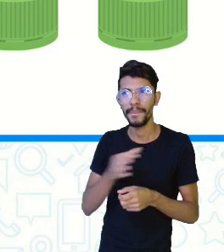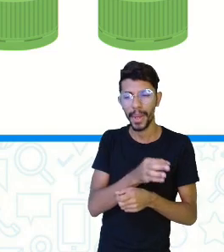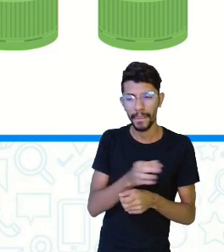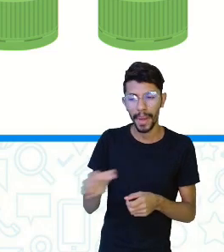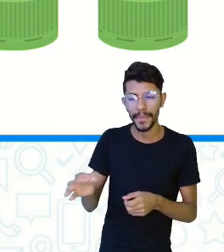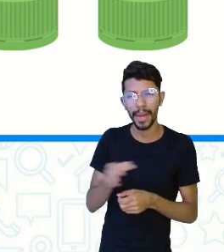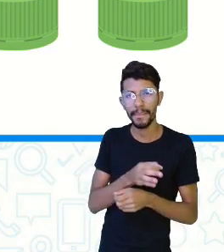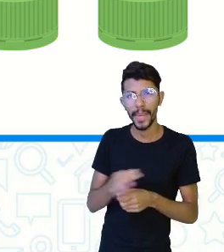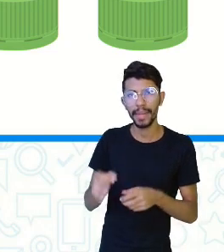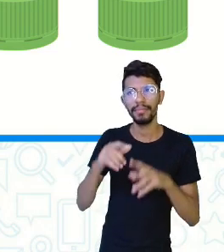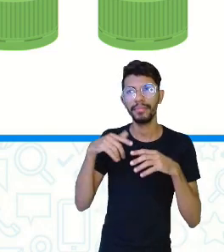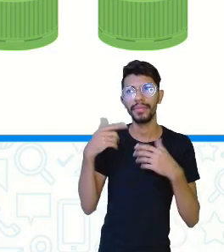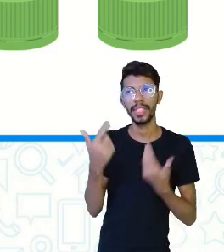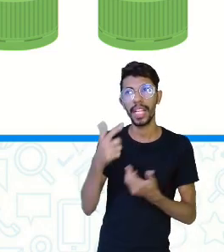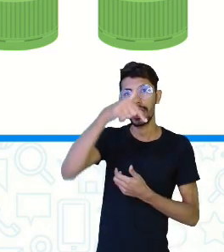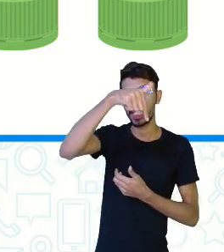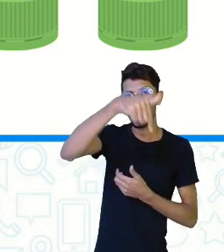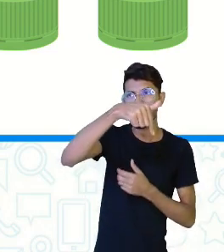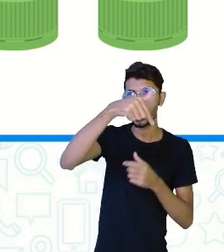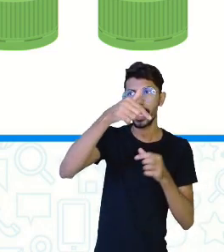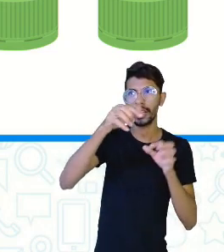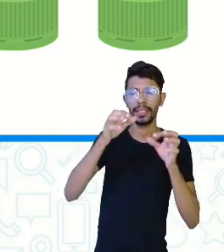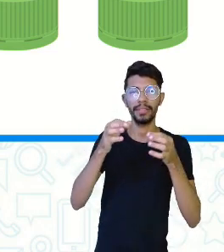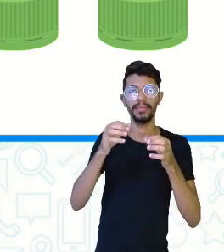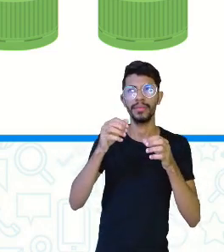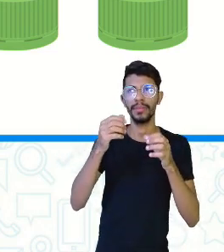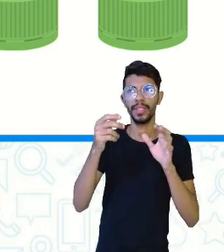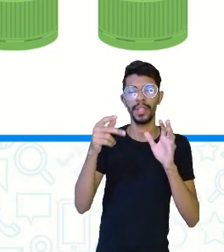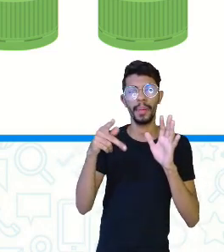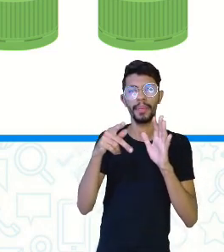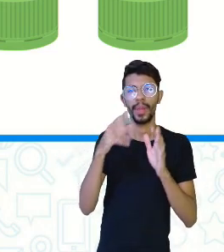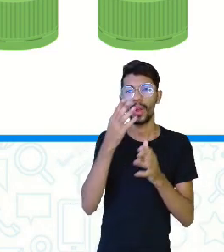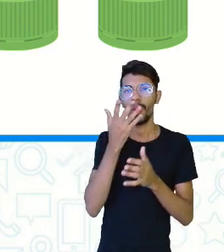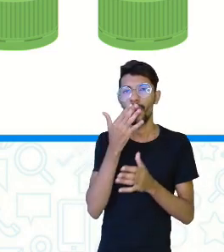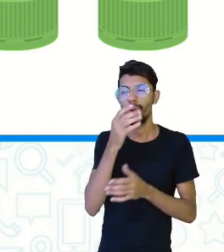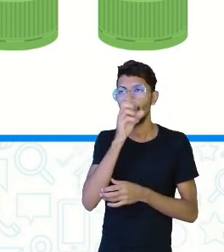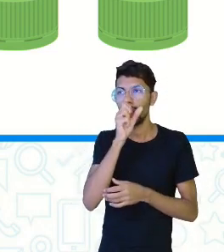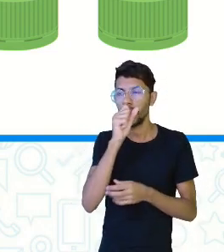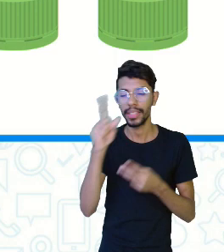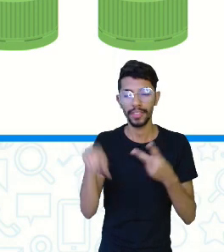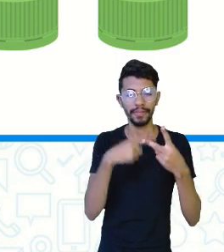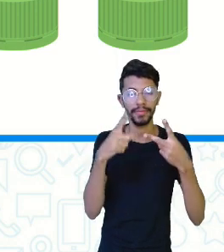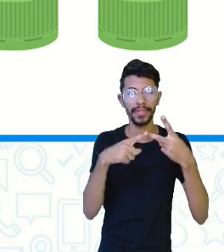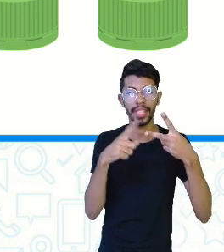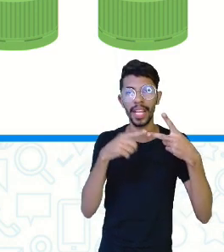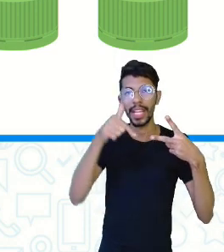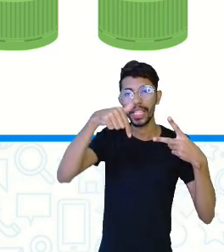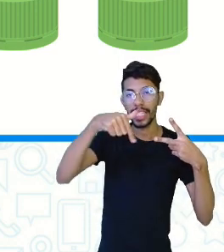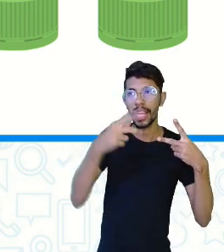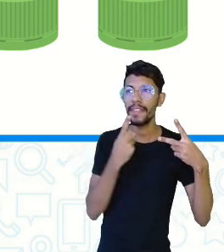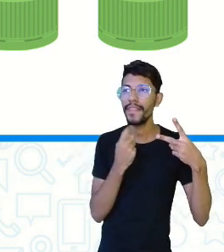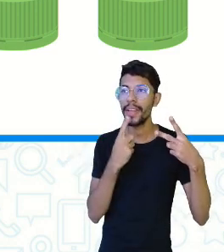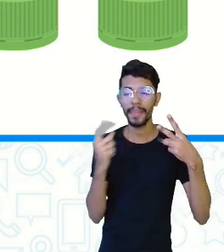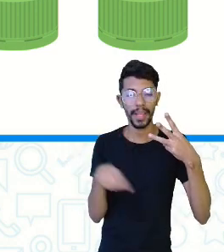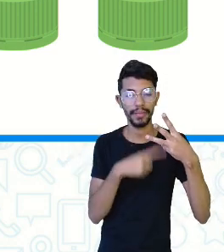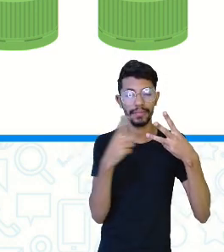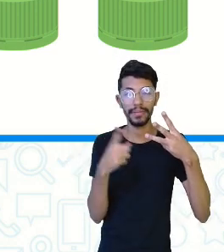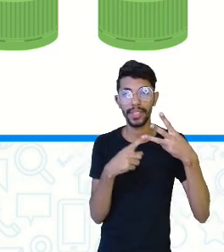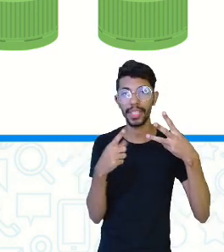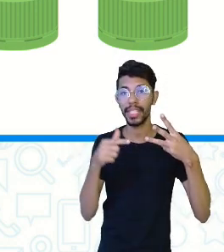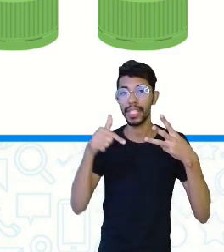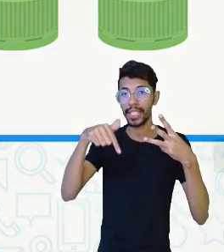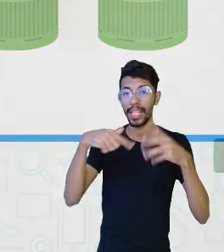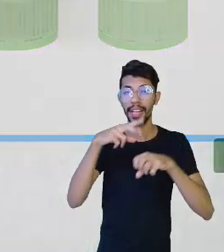aí a quantidade. 7 tampinhas de laranjas, 7 vermelhas e 7